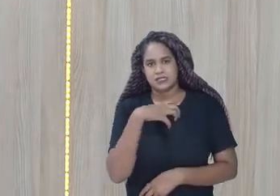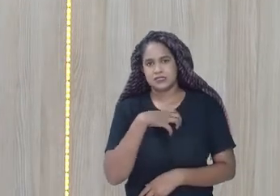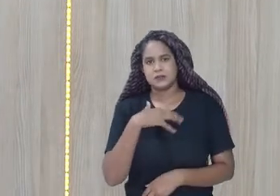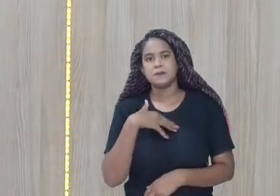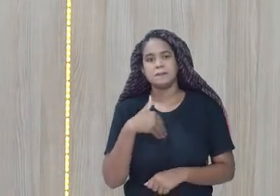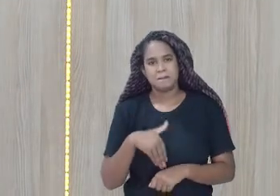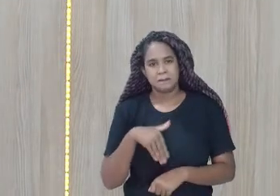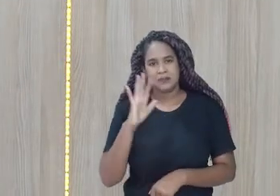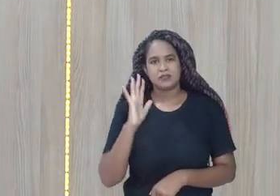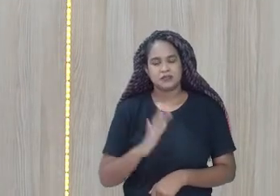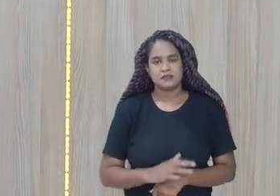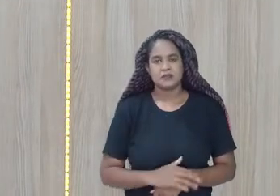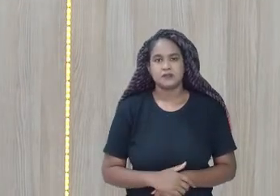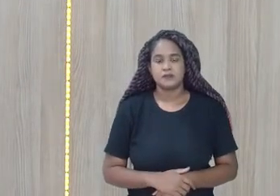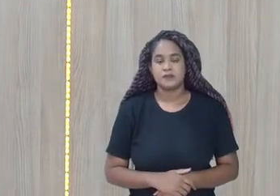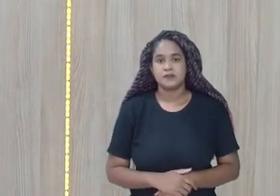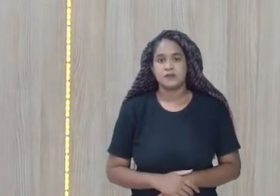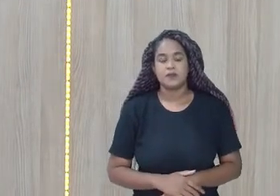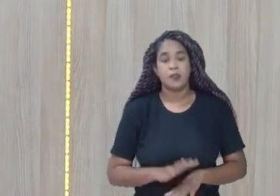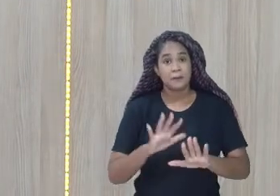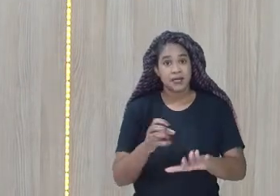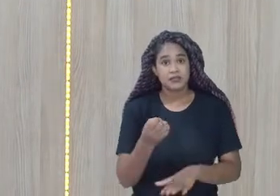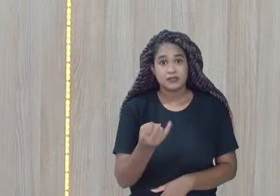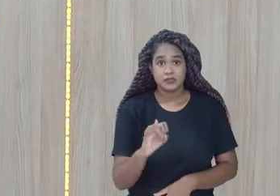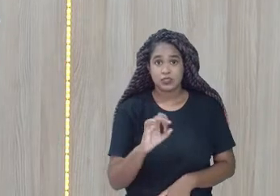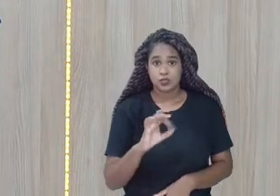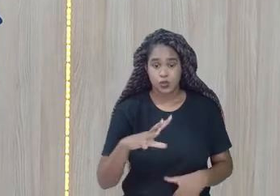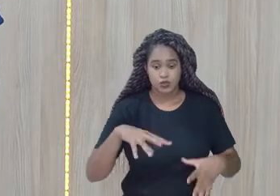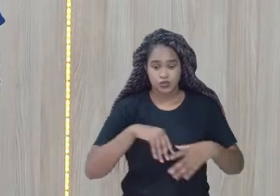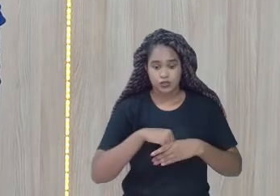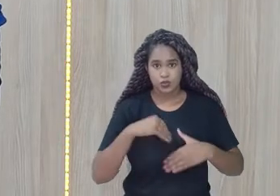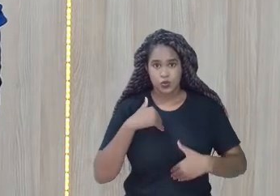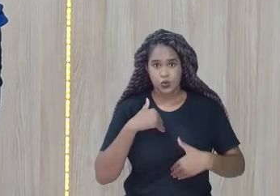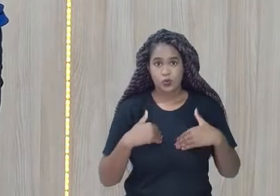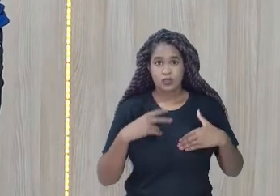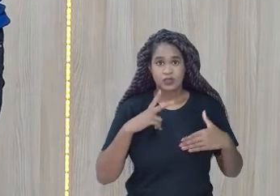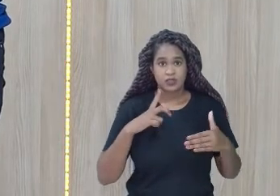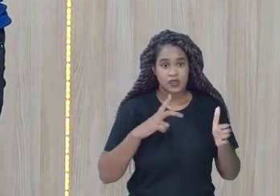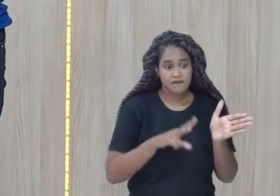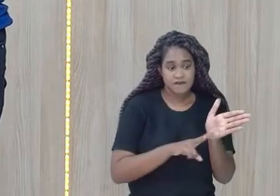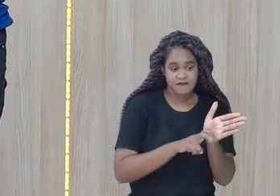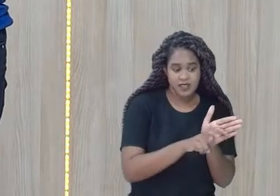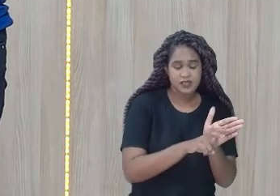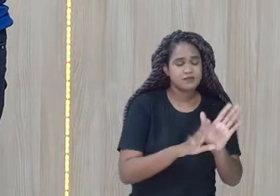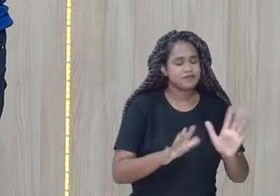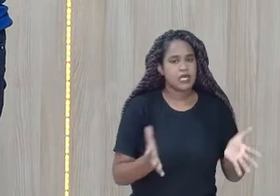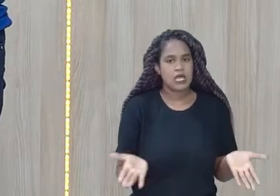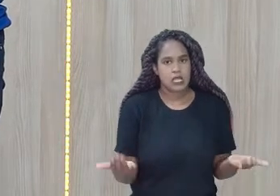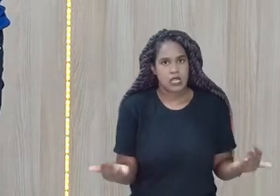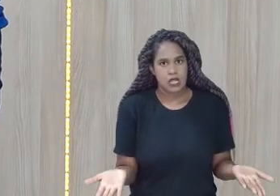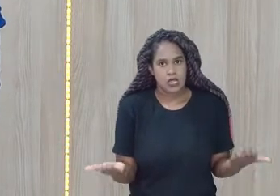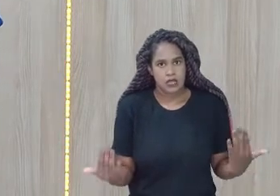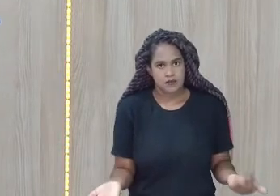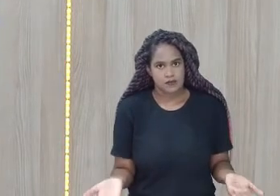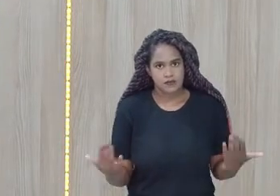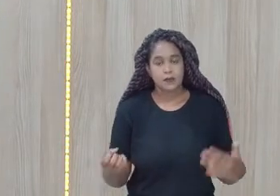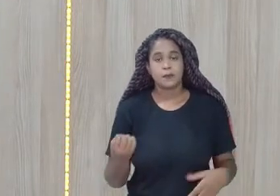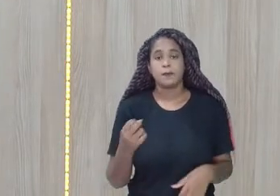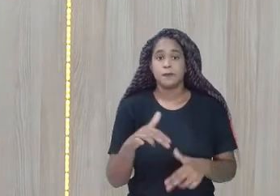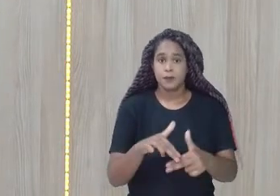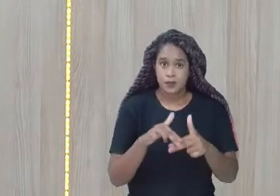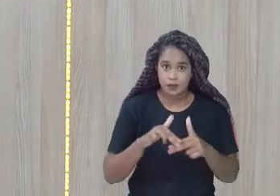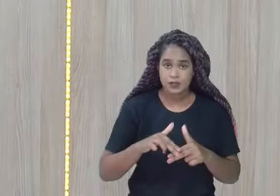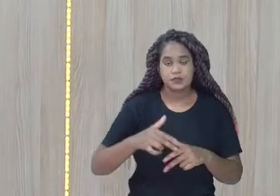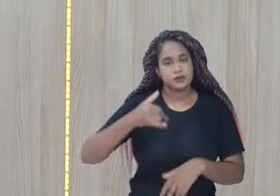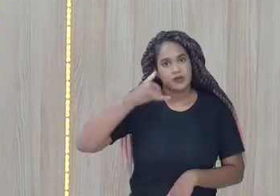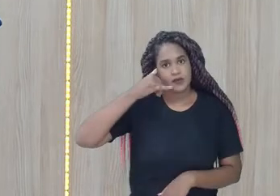estão bem visíveis. E só o portador do vírus é mais leve. Então, por isso que é importante a prevenção